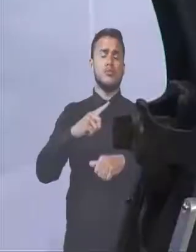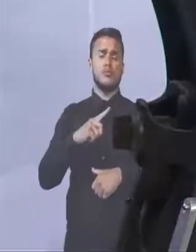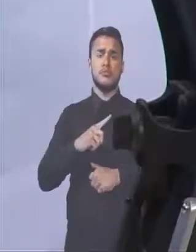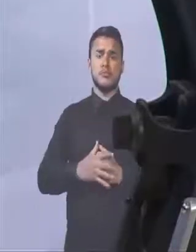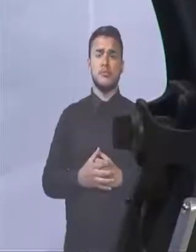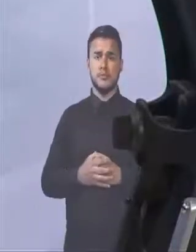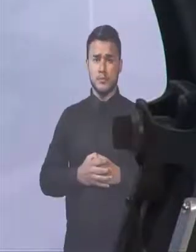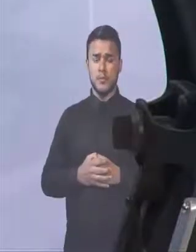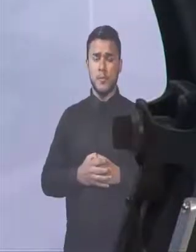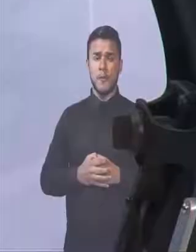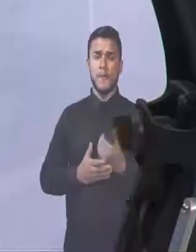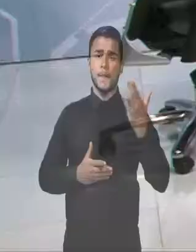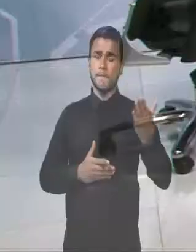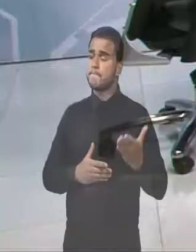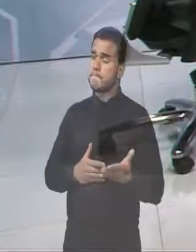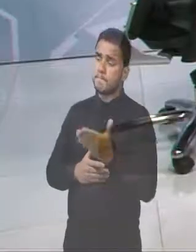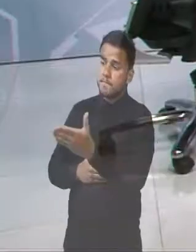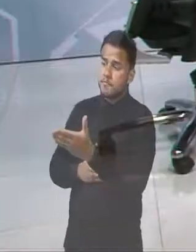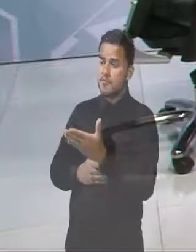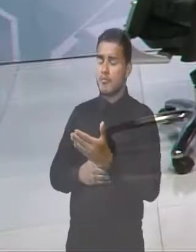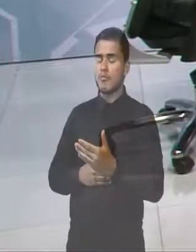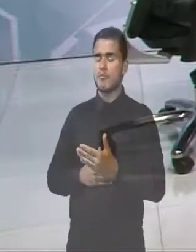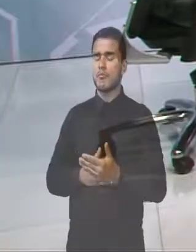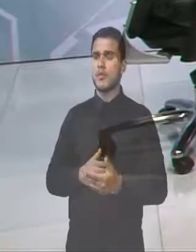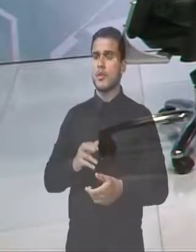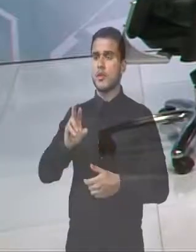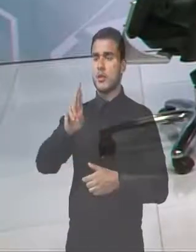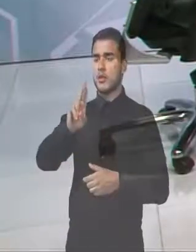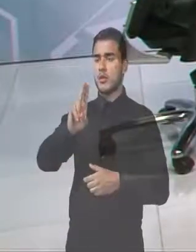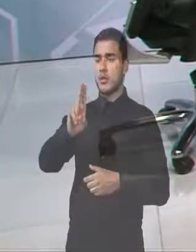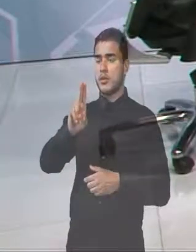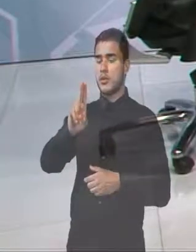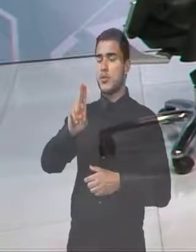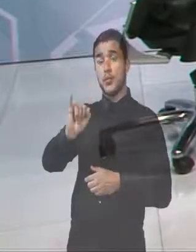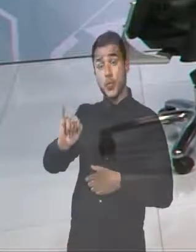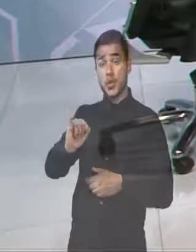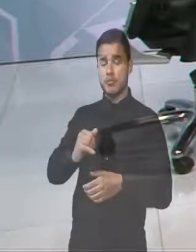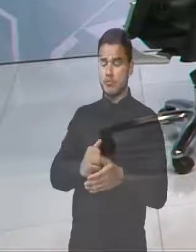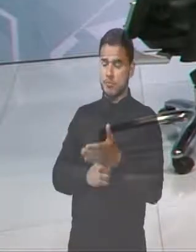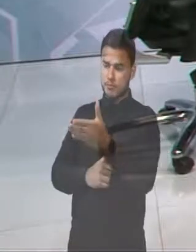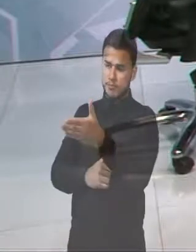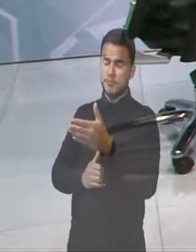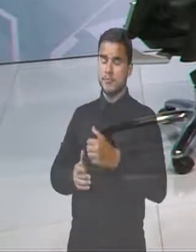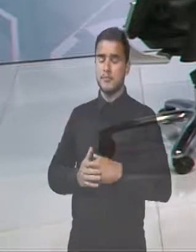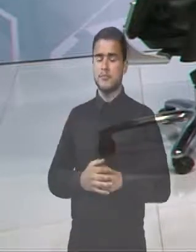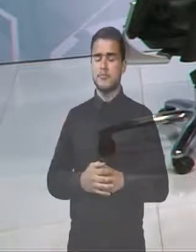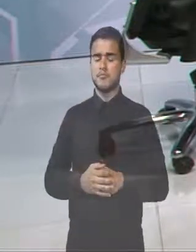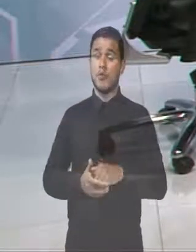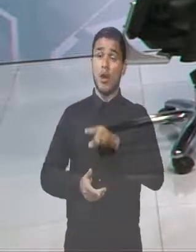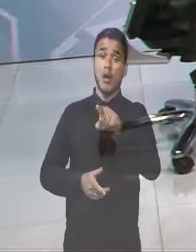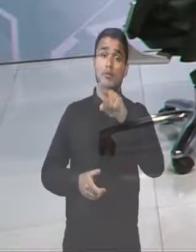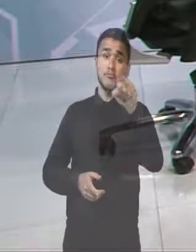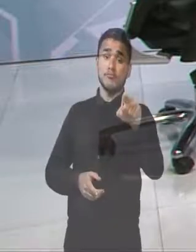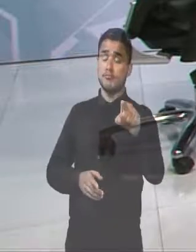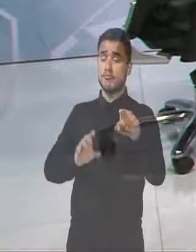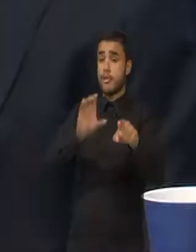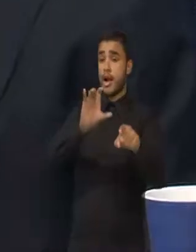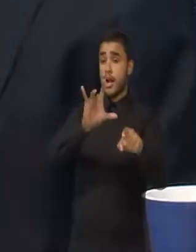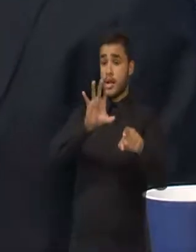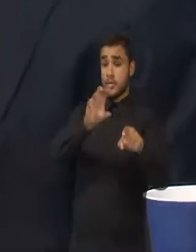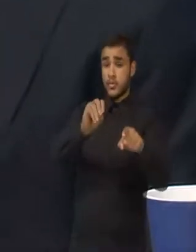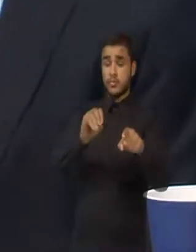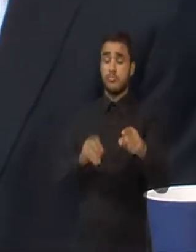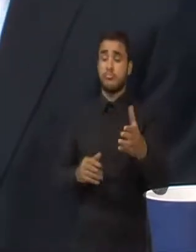sem dúvida. Professor Rui, a partir das últimas palavras do professor Clésio, eu trago então aqui